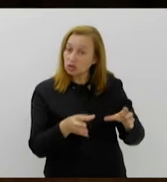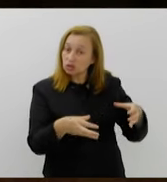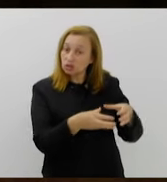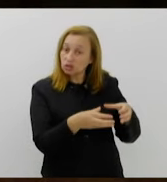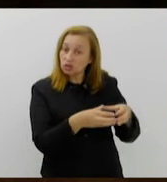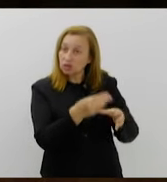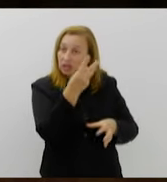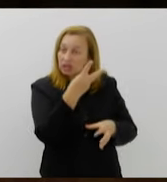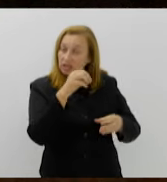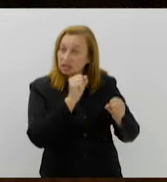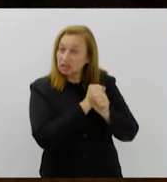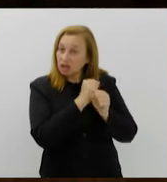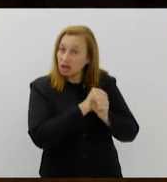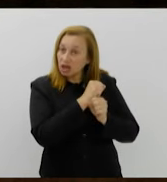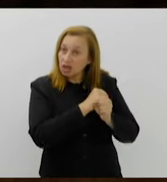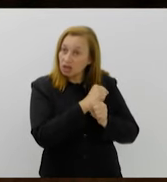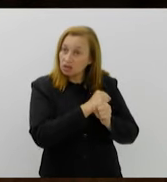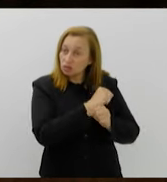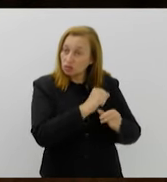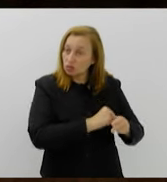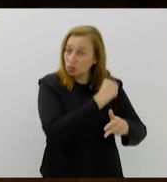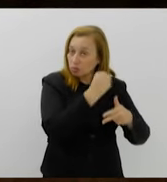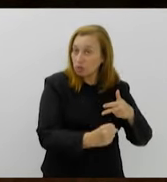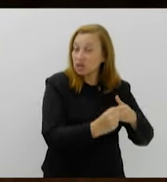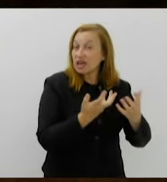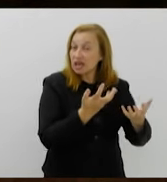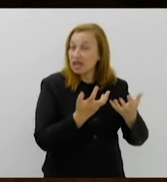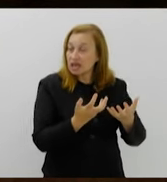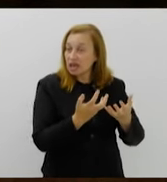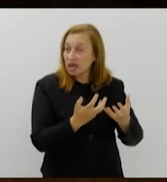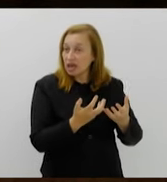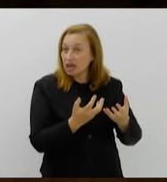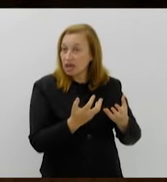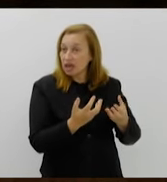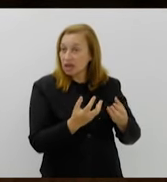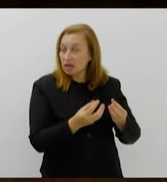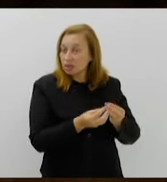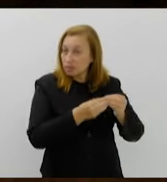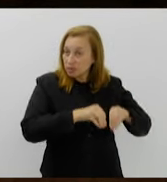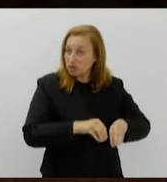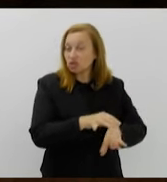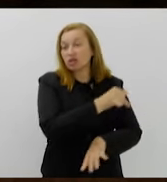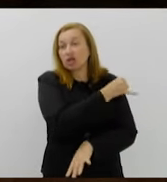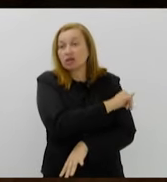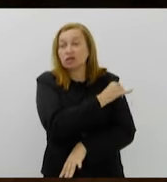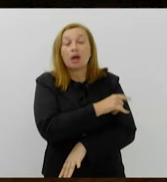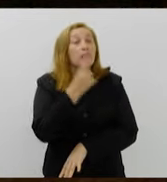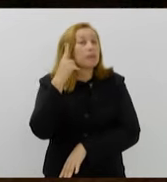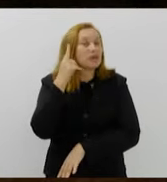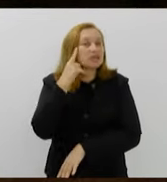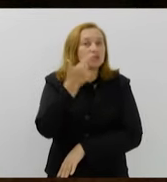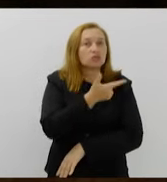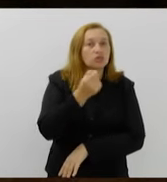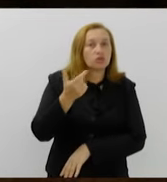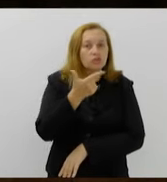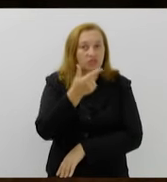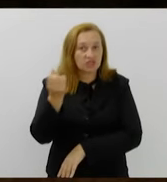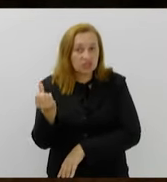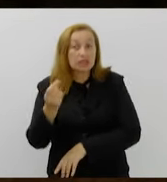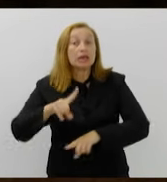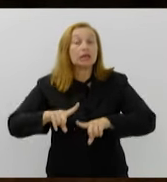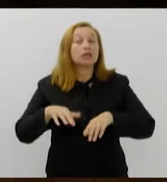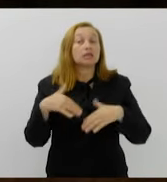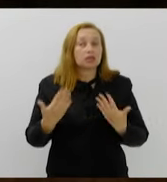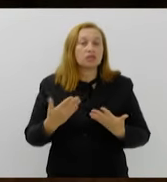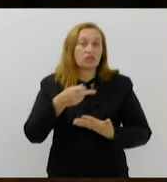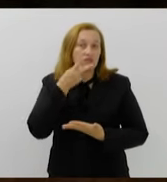anos do poder e que quer fazer do Rio de Janeiro um buker da esquerda pensando em 2026 portanto eu tenho